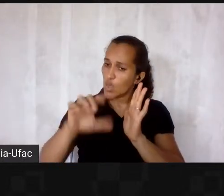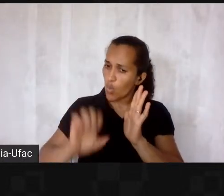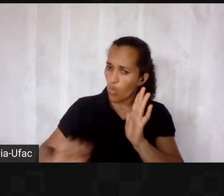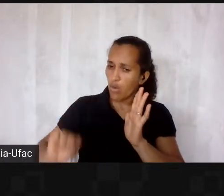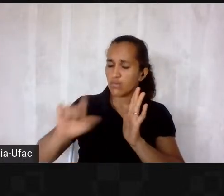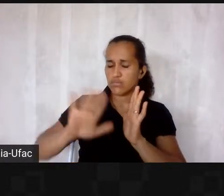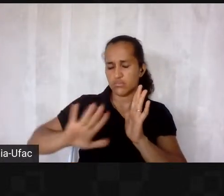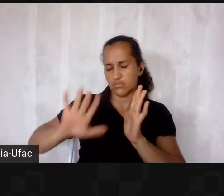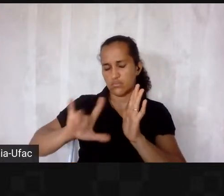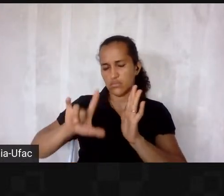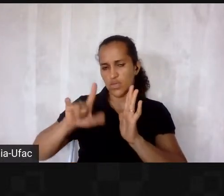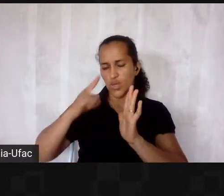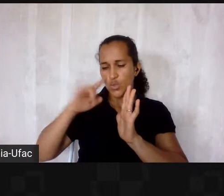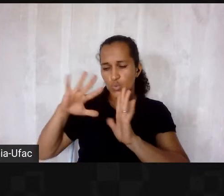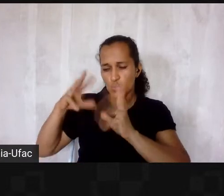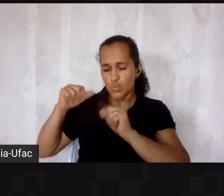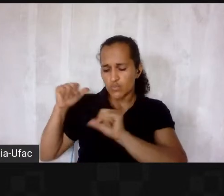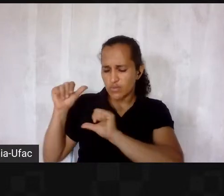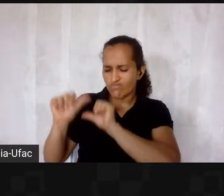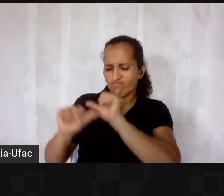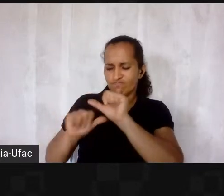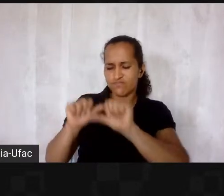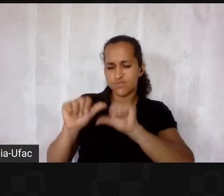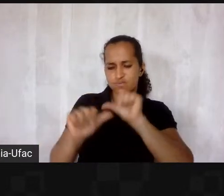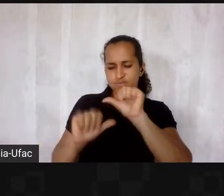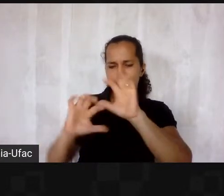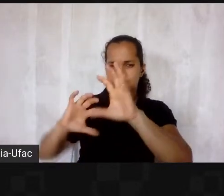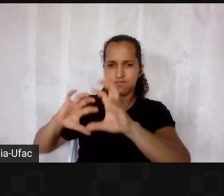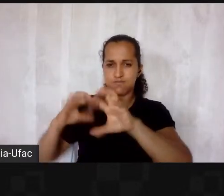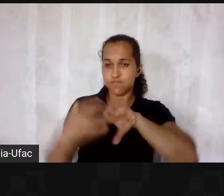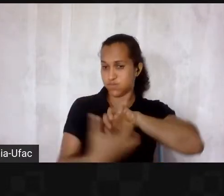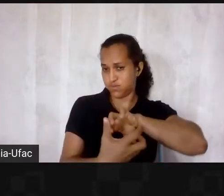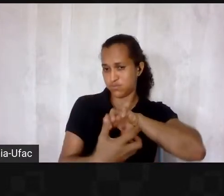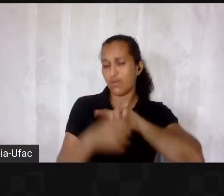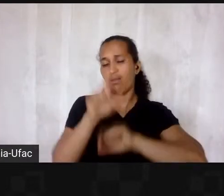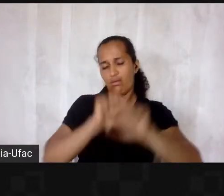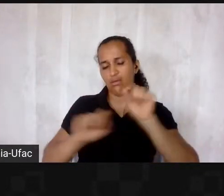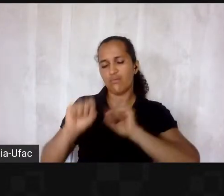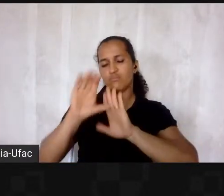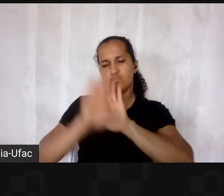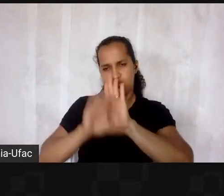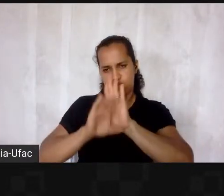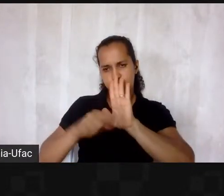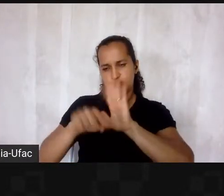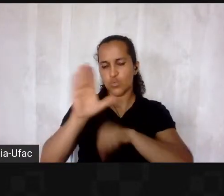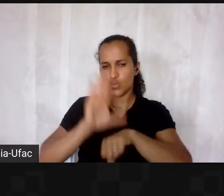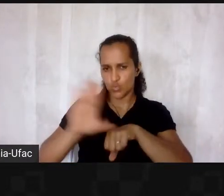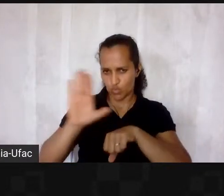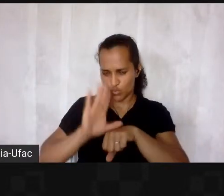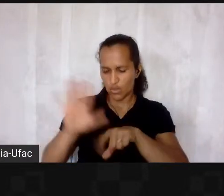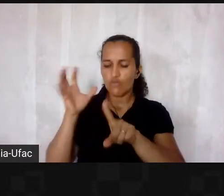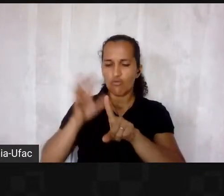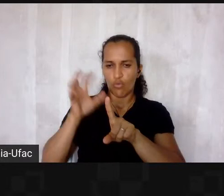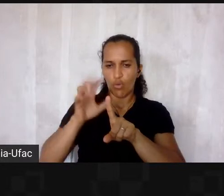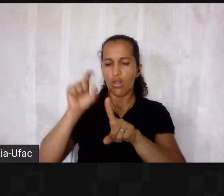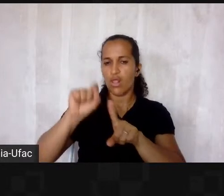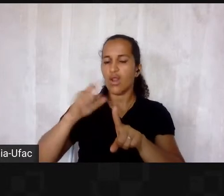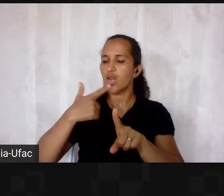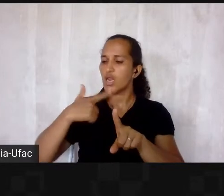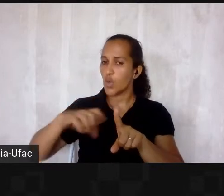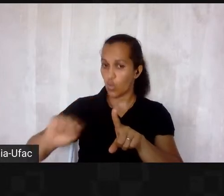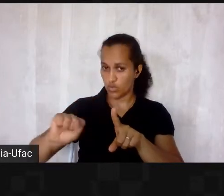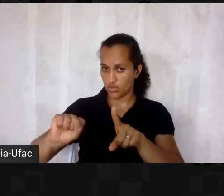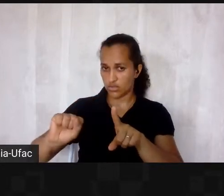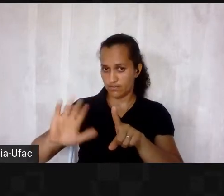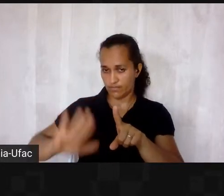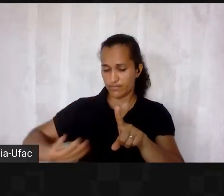tudo isso vai trazer desdobramentos para a reforma curricular do curso. Nós temos uma influência muito grande da linguística, que chega